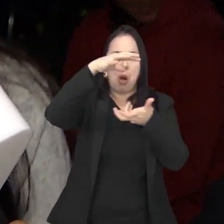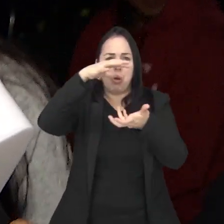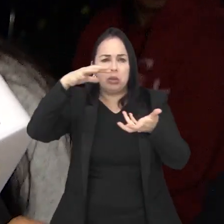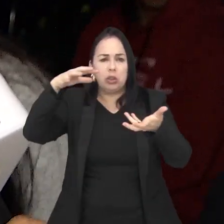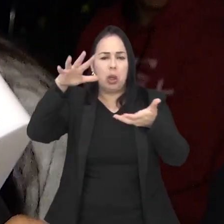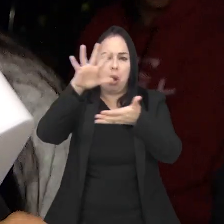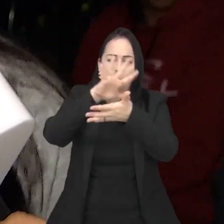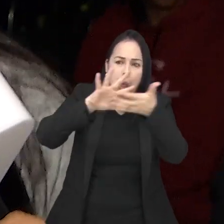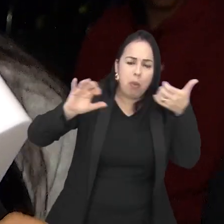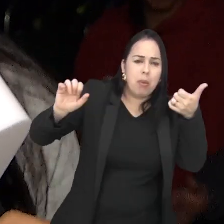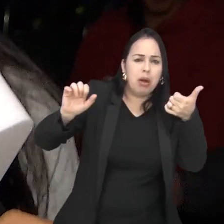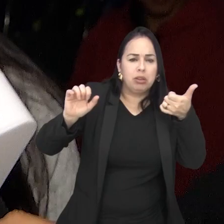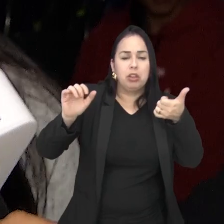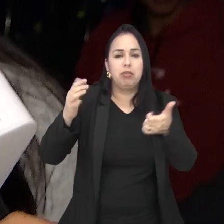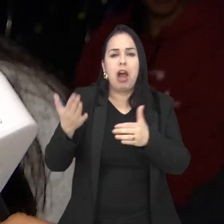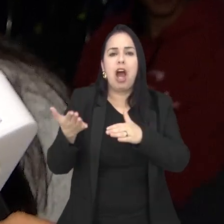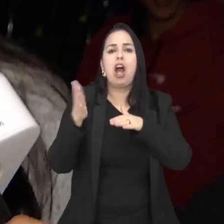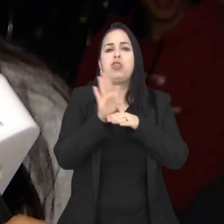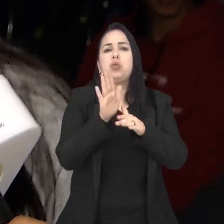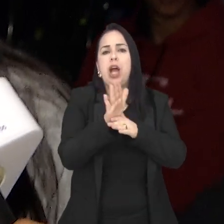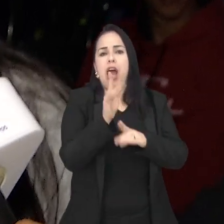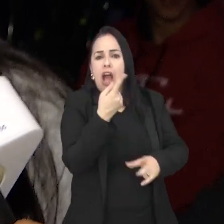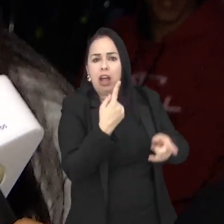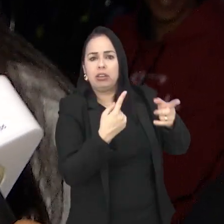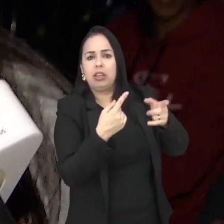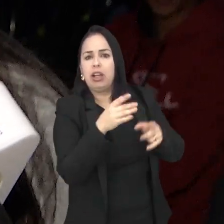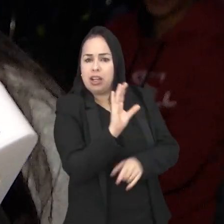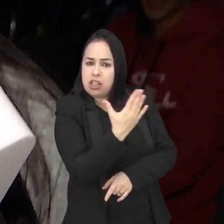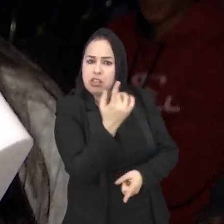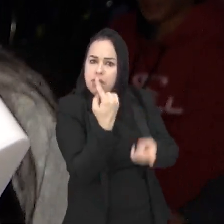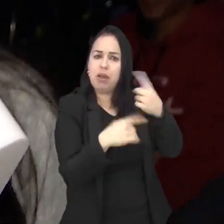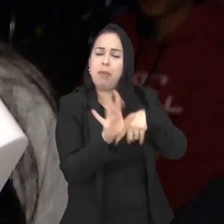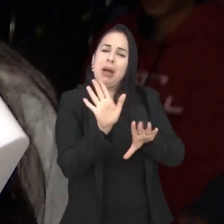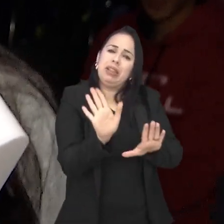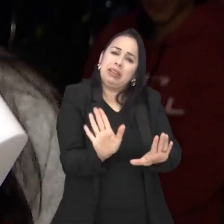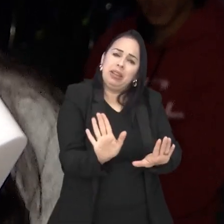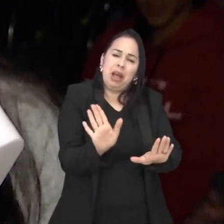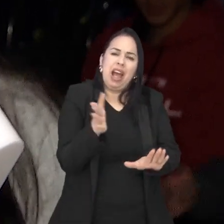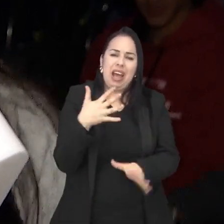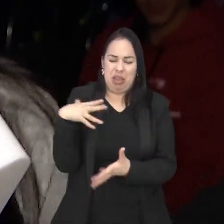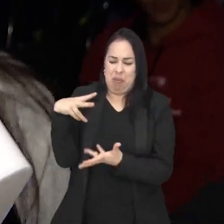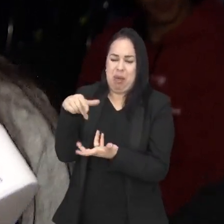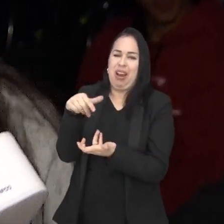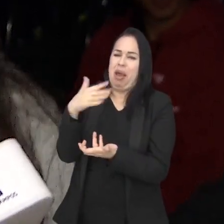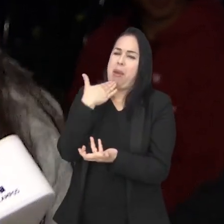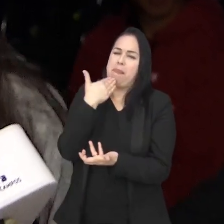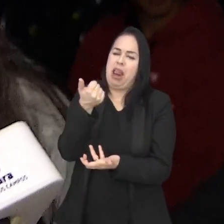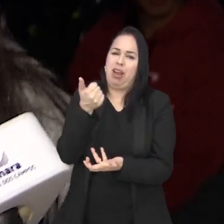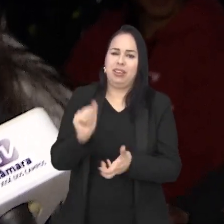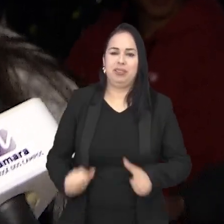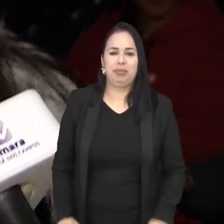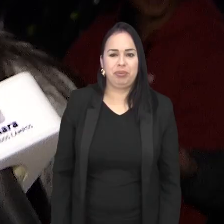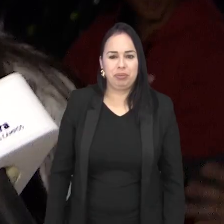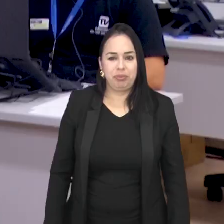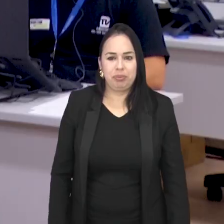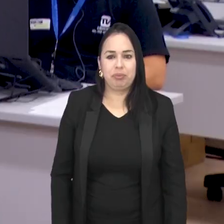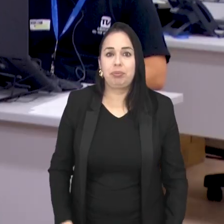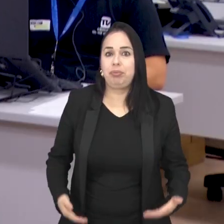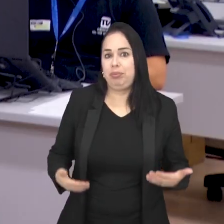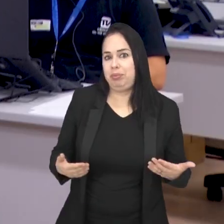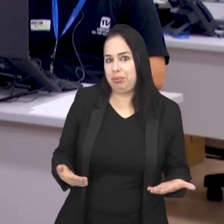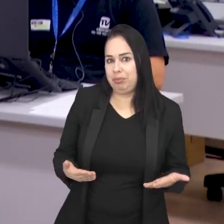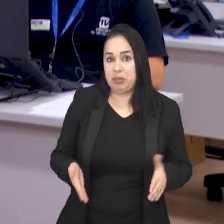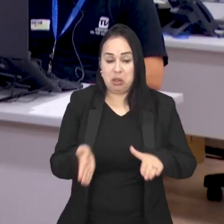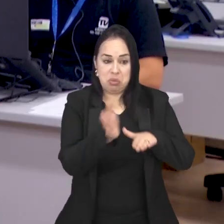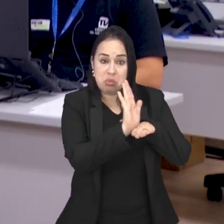vai, ajudar a evoluir na ciência e tudo, mas, né? Melhor ficar na Terra mesmo, aqui. E a